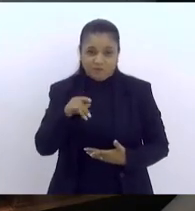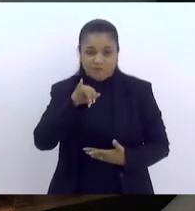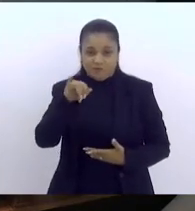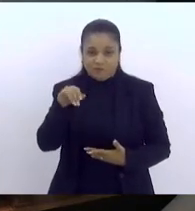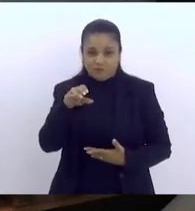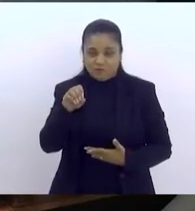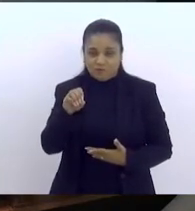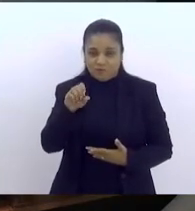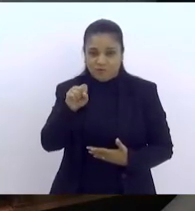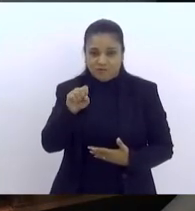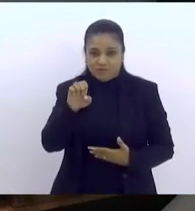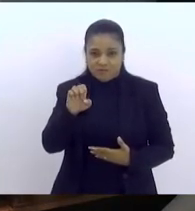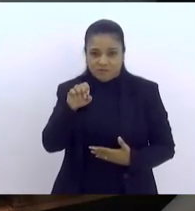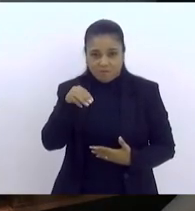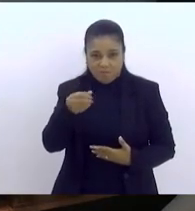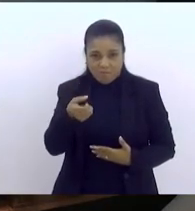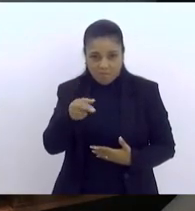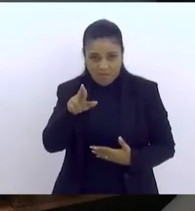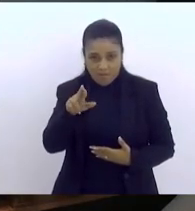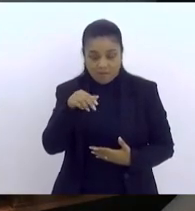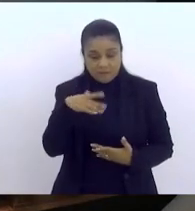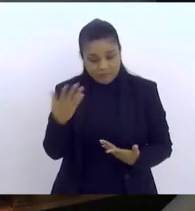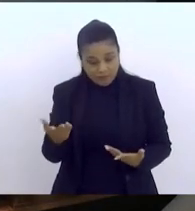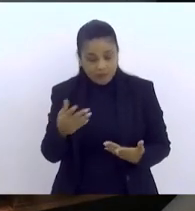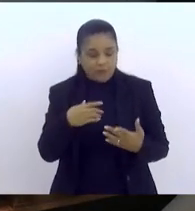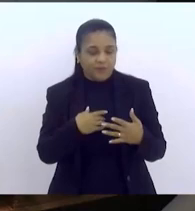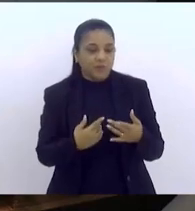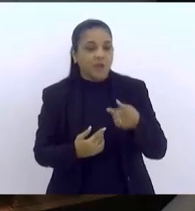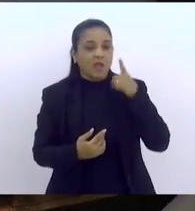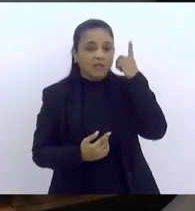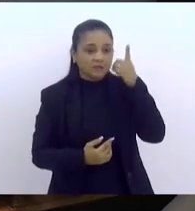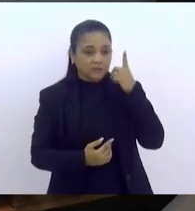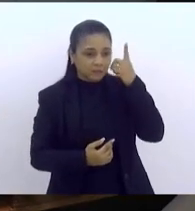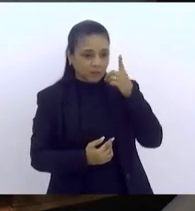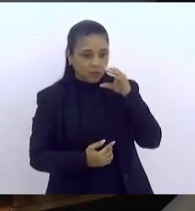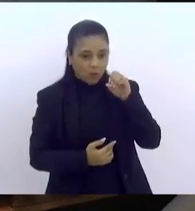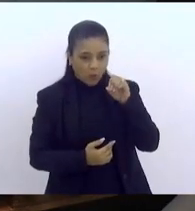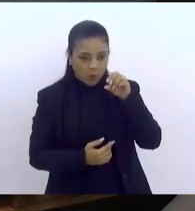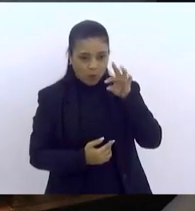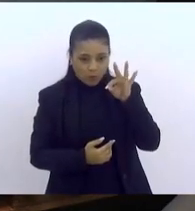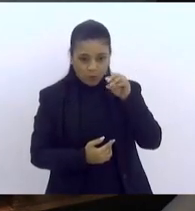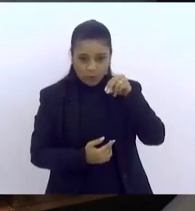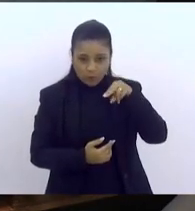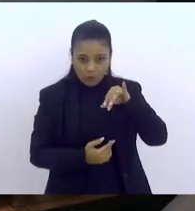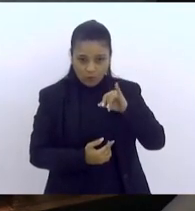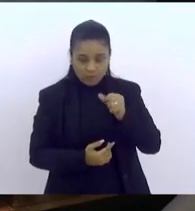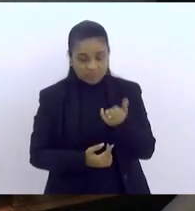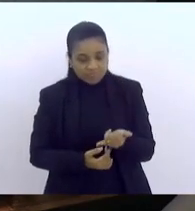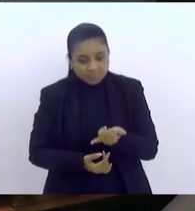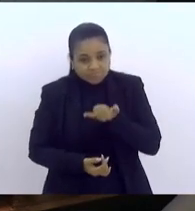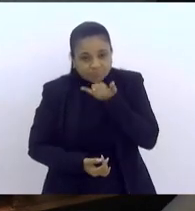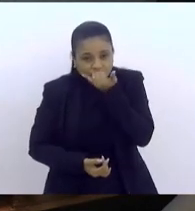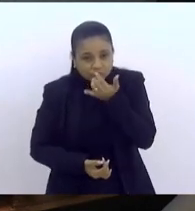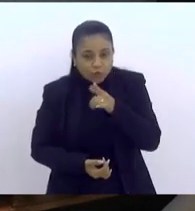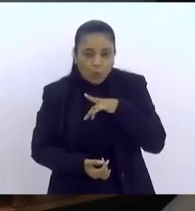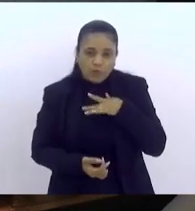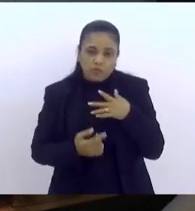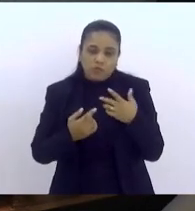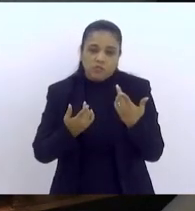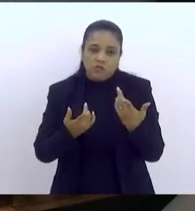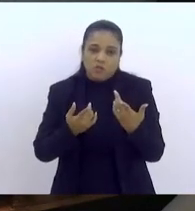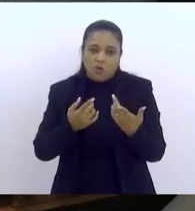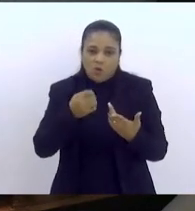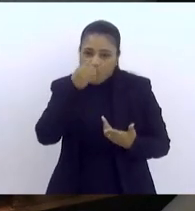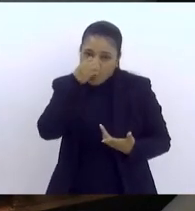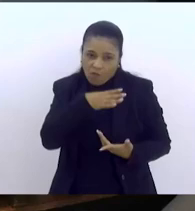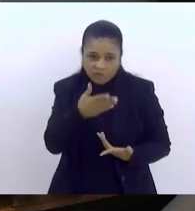Se o deputado Ottoni de Paula Pai se sentiu ofendido de ser chamado